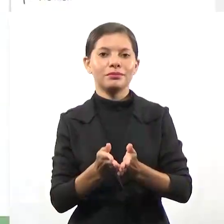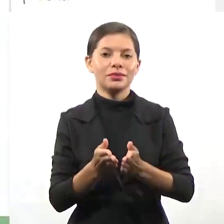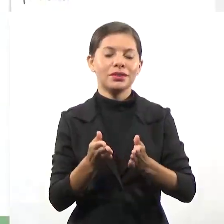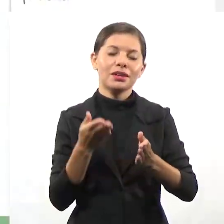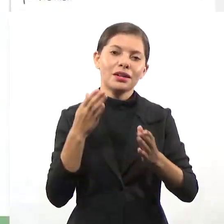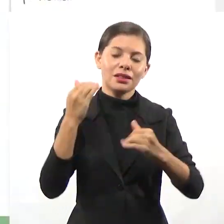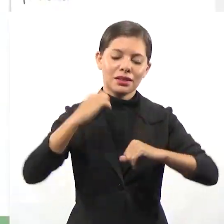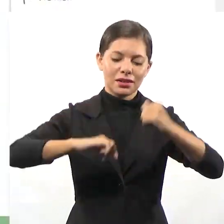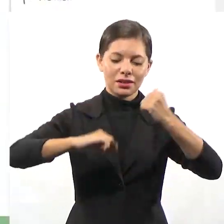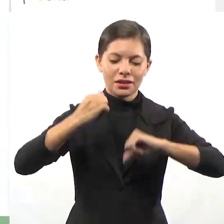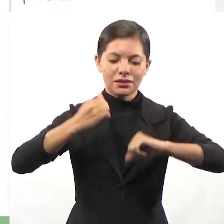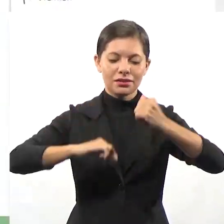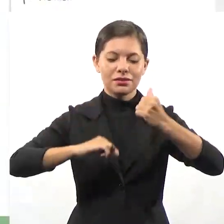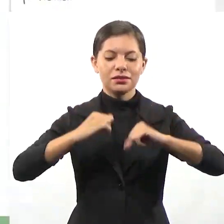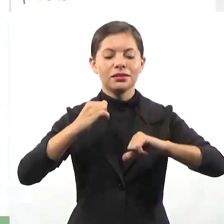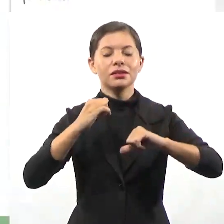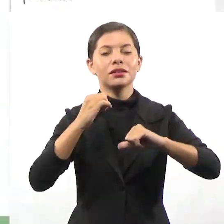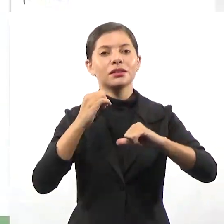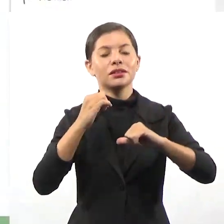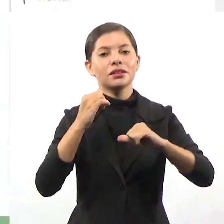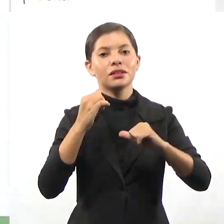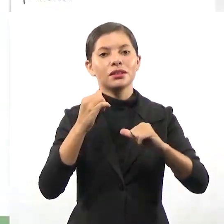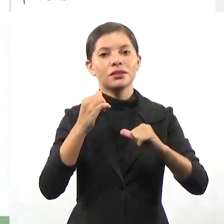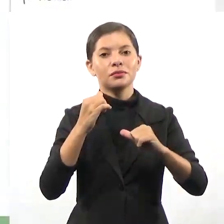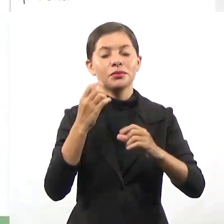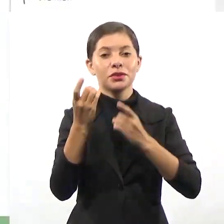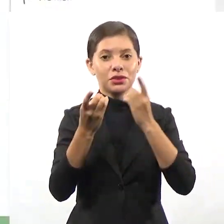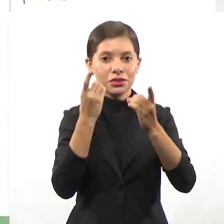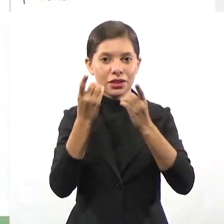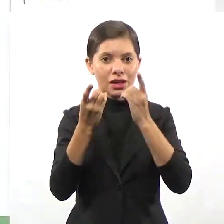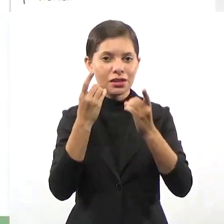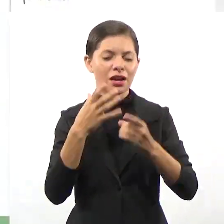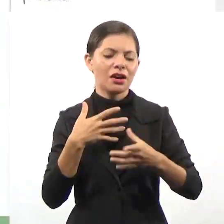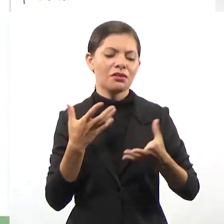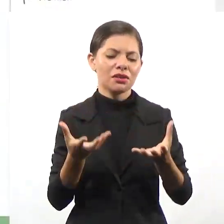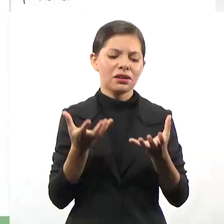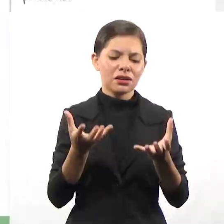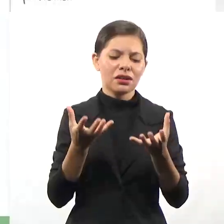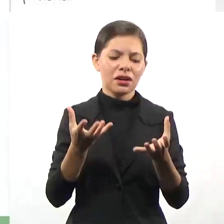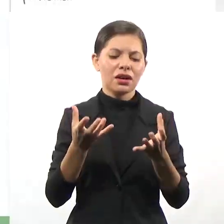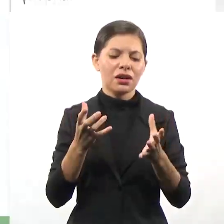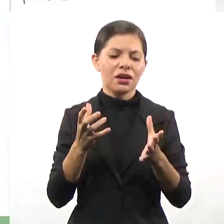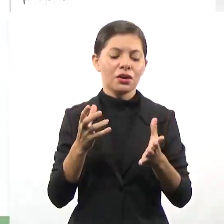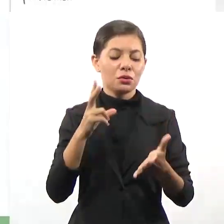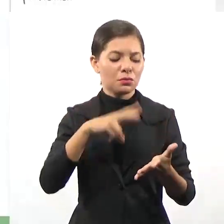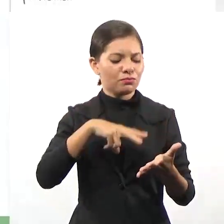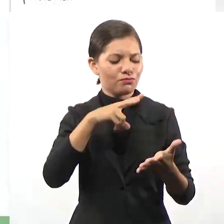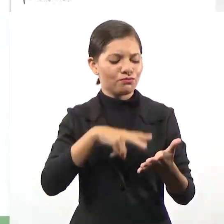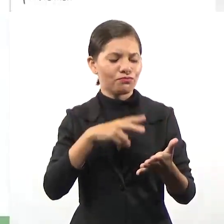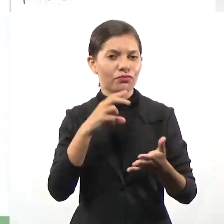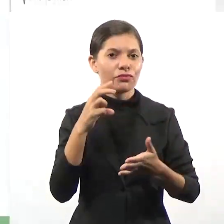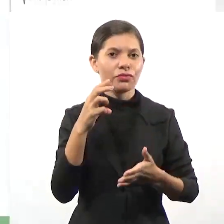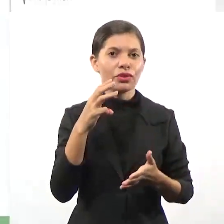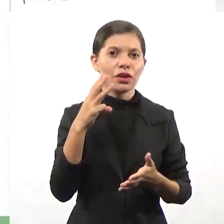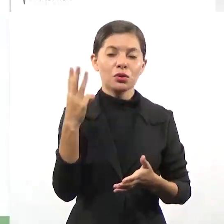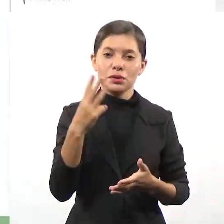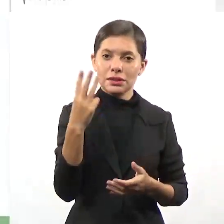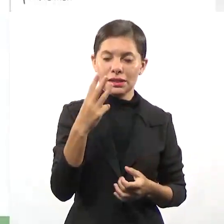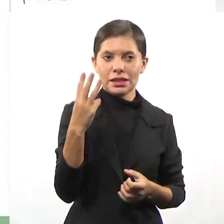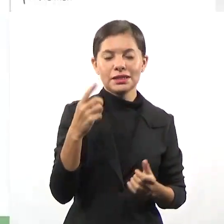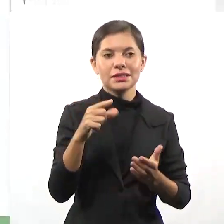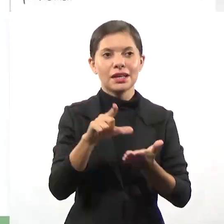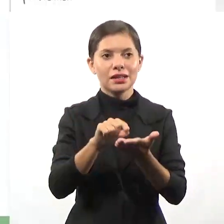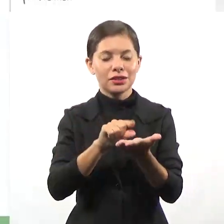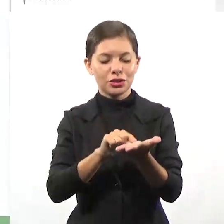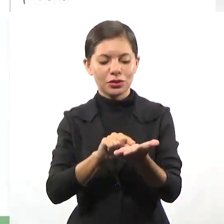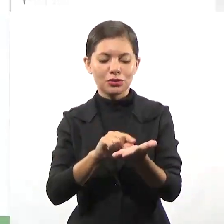3 últimos anos. Então, na barra esquerda, eu tenho alguns filtros. Por exemplo, eu posso limitar somente os